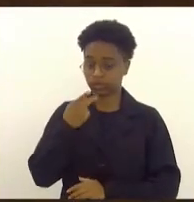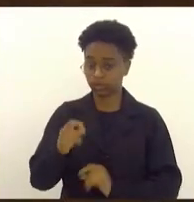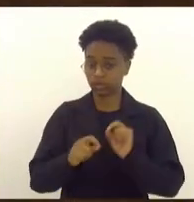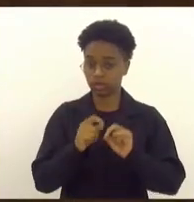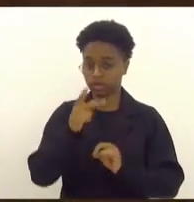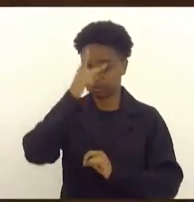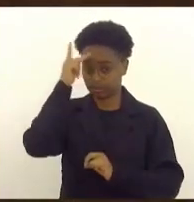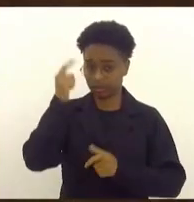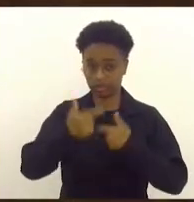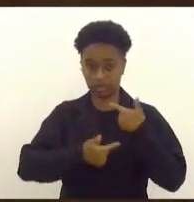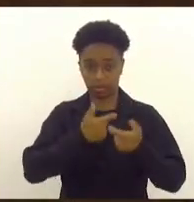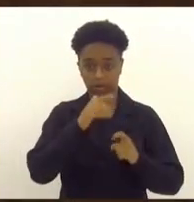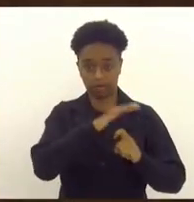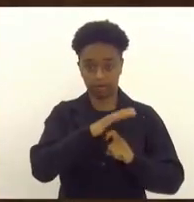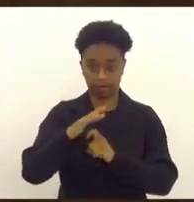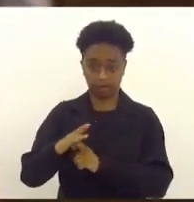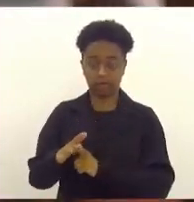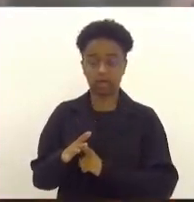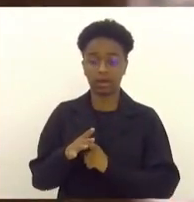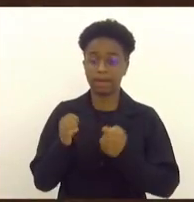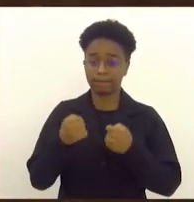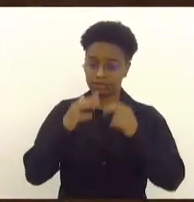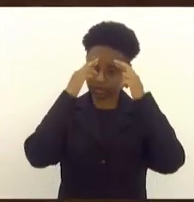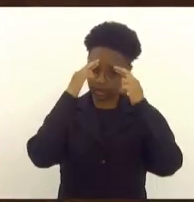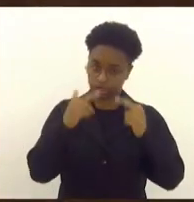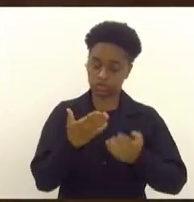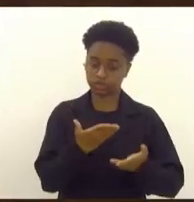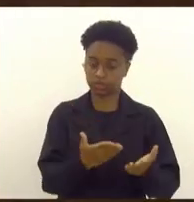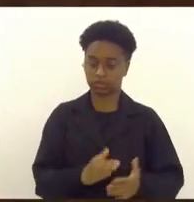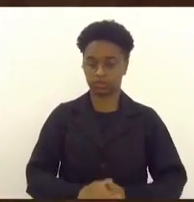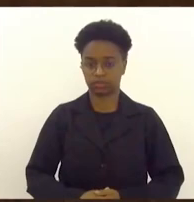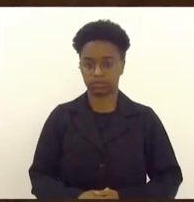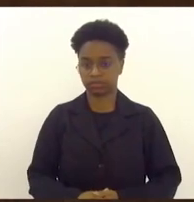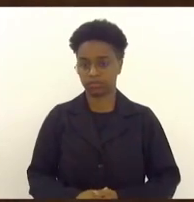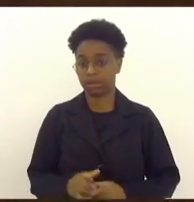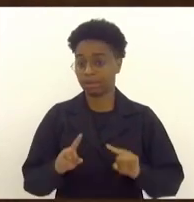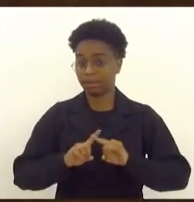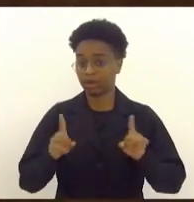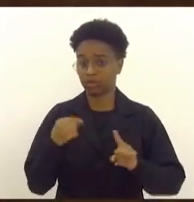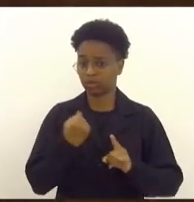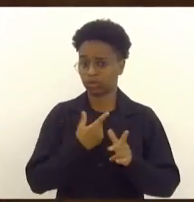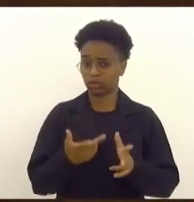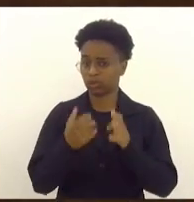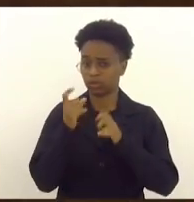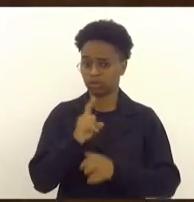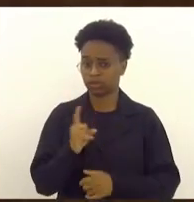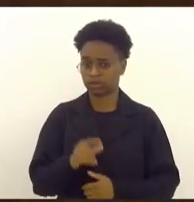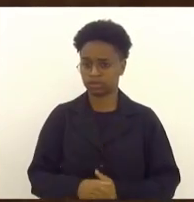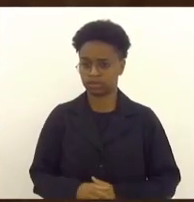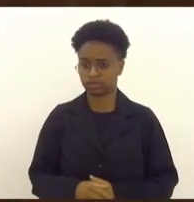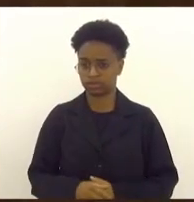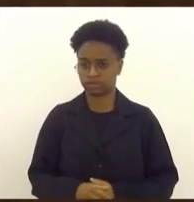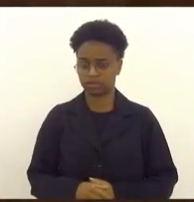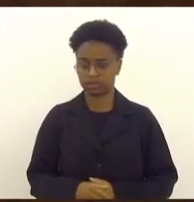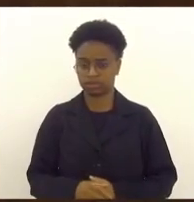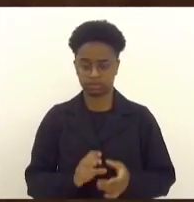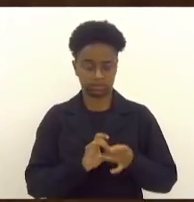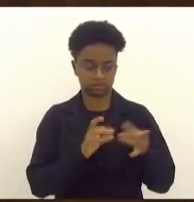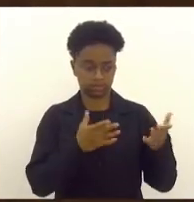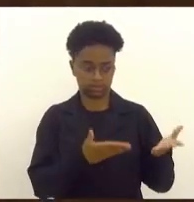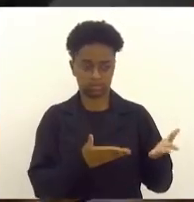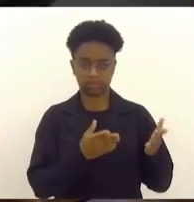trabalhador ambulante e a ser tratado com respeito Deputado Brasão e não é isso que a gente está vendo você de uma parte do